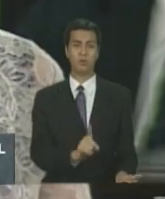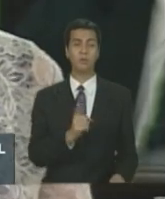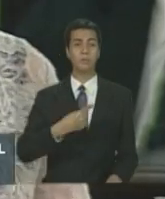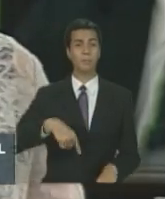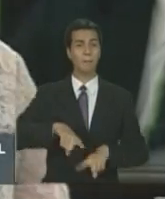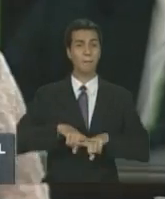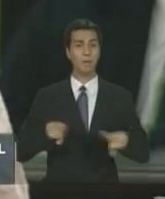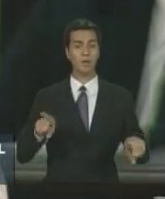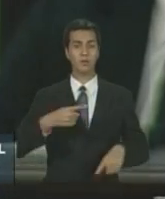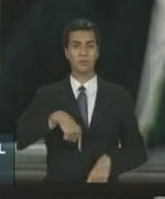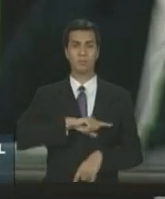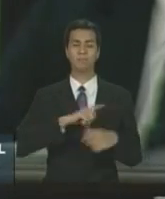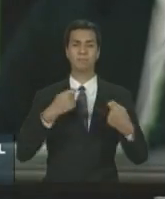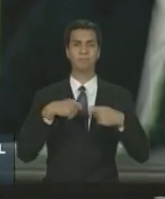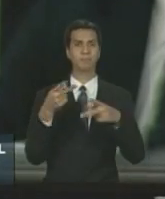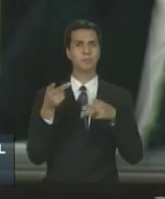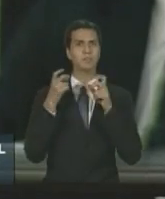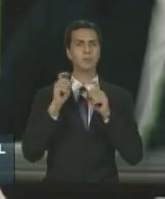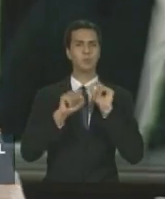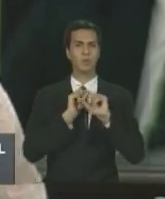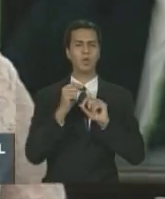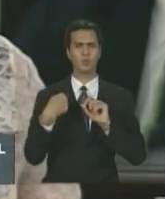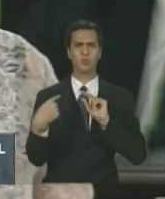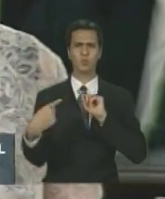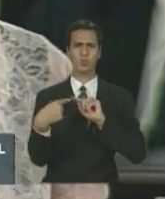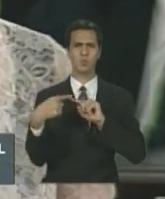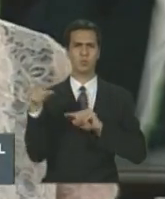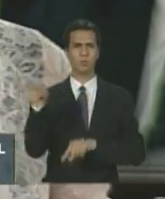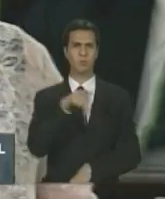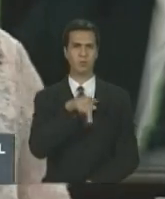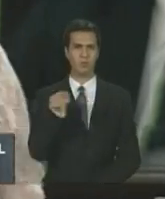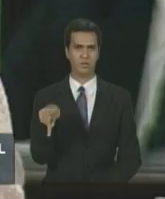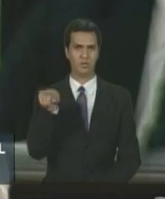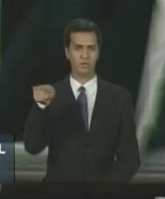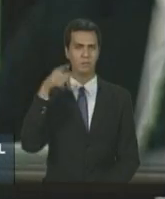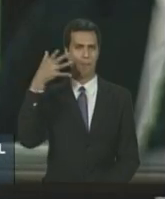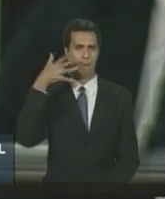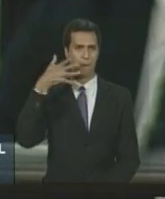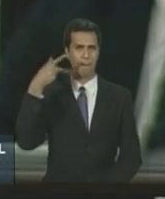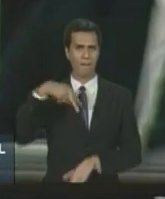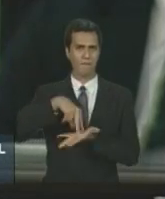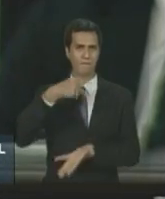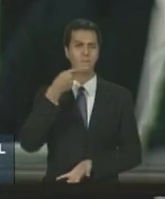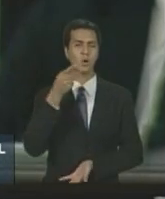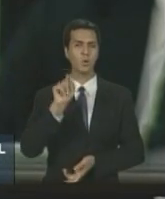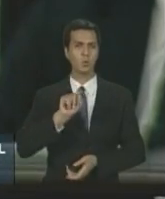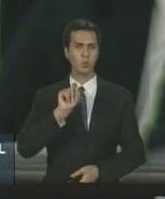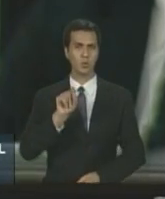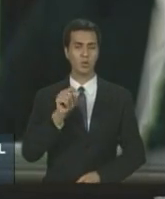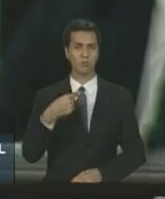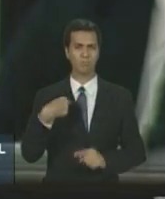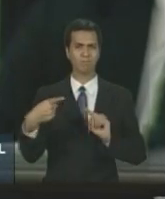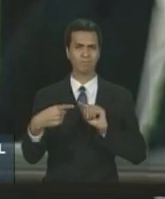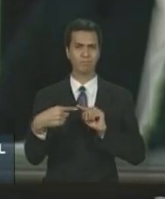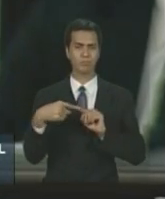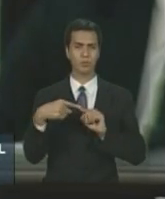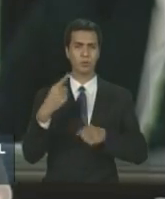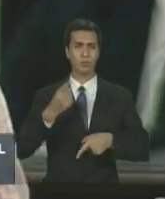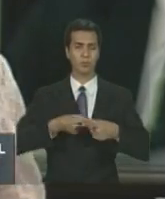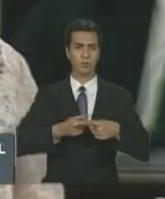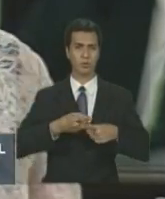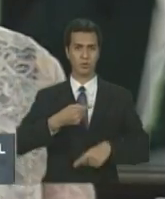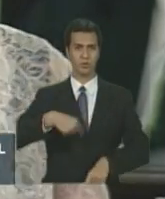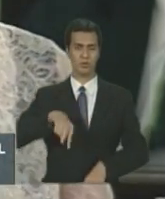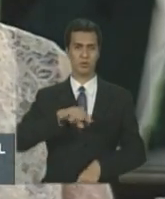muito acertada a fala do professor, quando ele diz que não é só uma